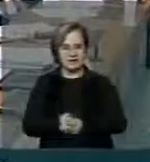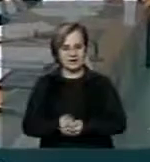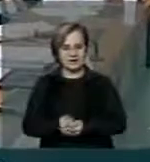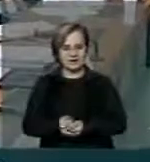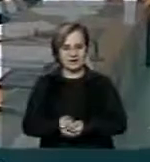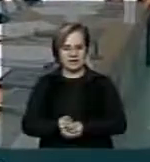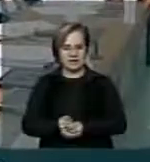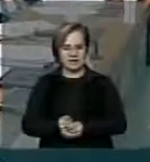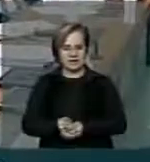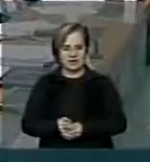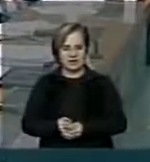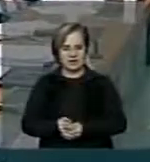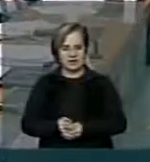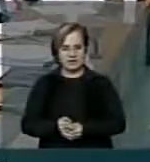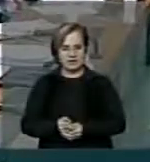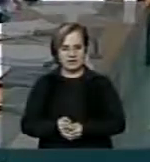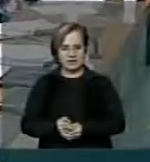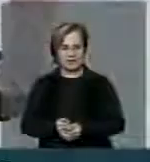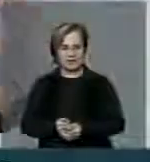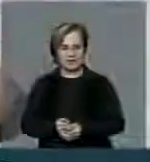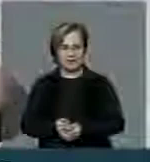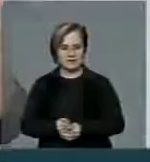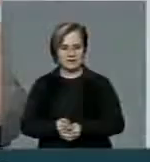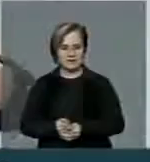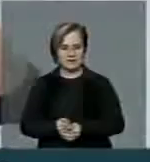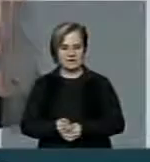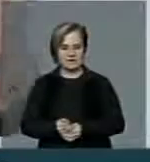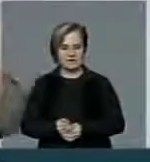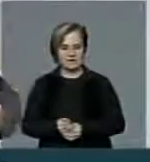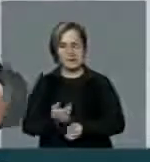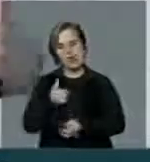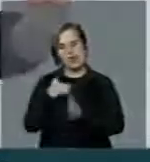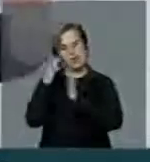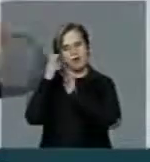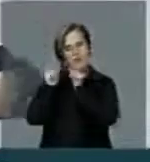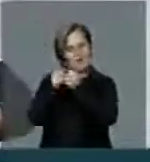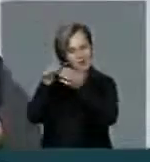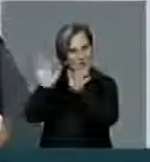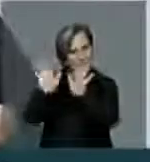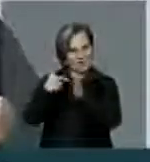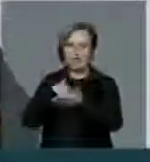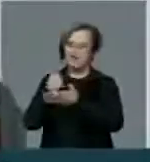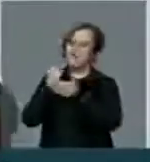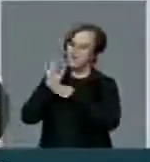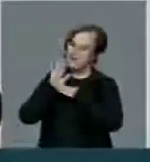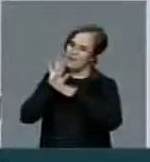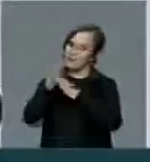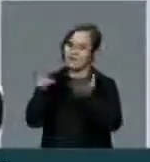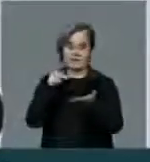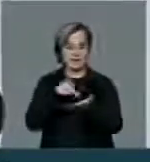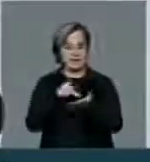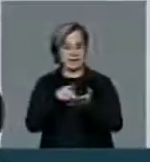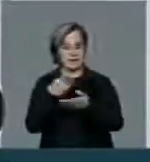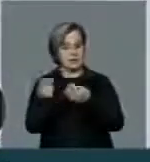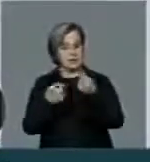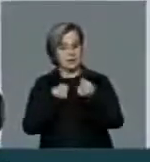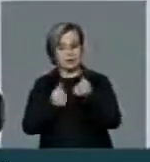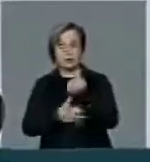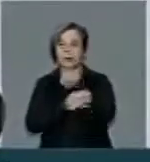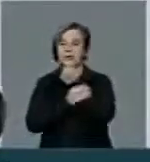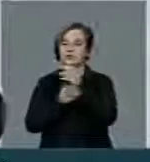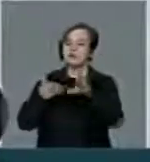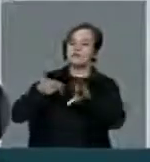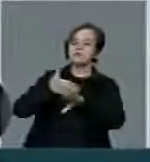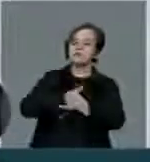avisando. Mas enfim, não vou brigar para o senhor, ao contrário, tá? Então, na realidade, como eu garanto acesso? Como eu